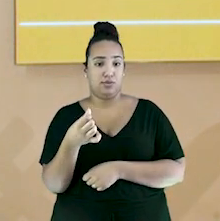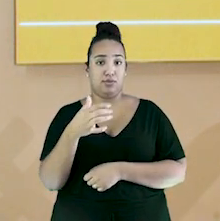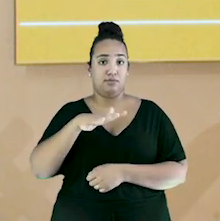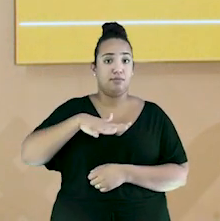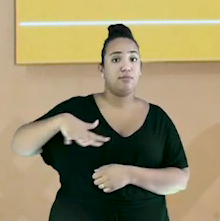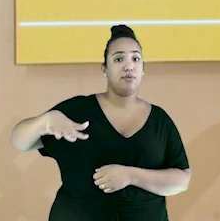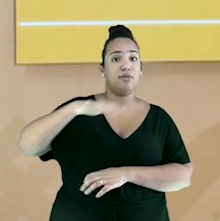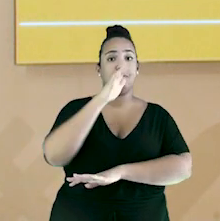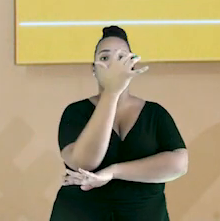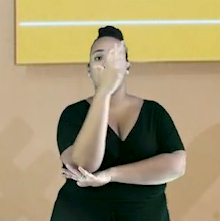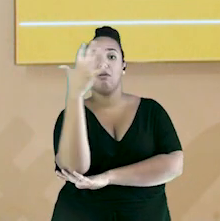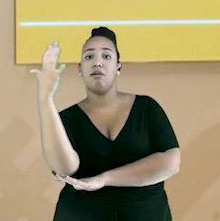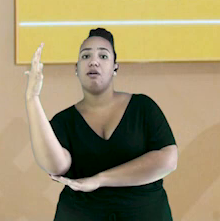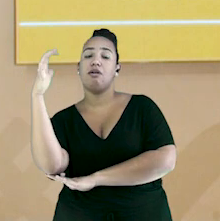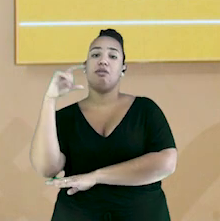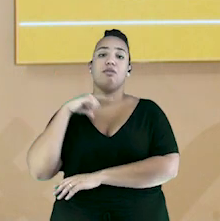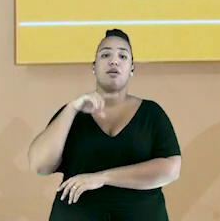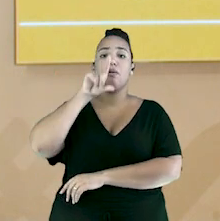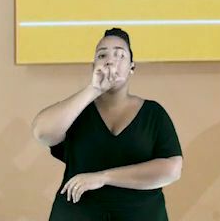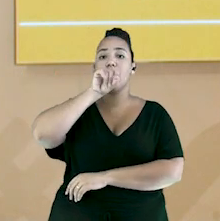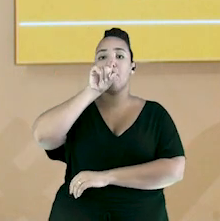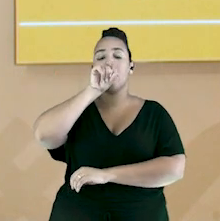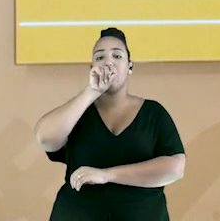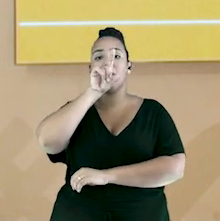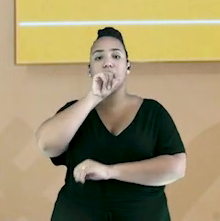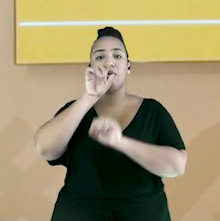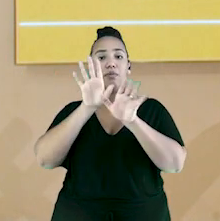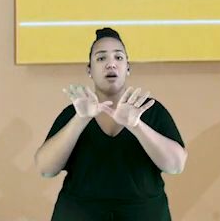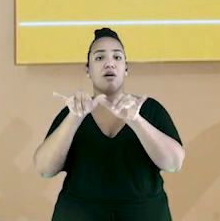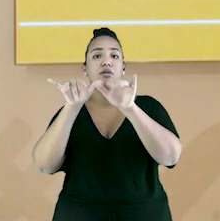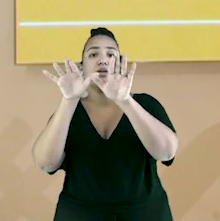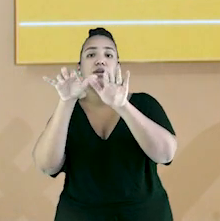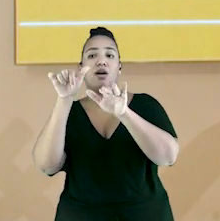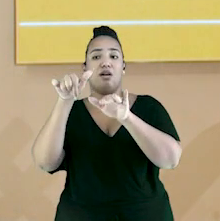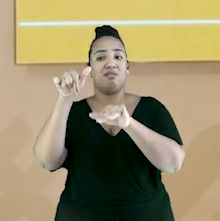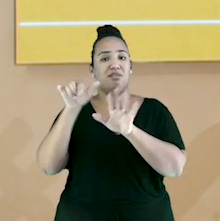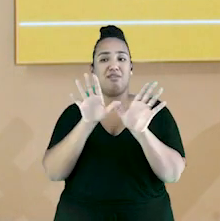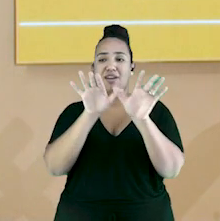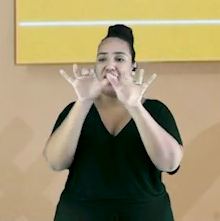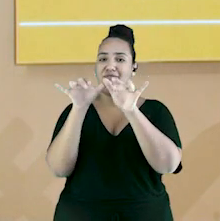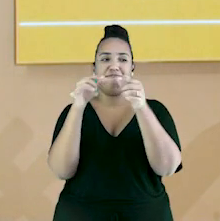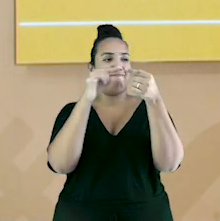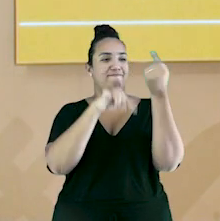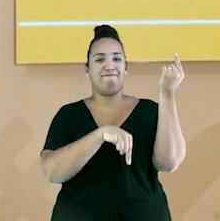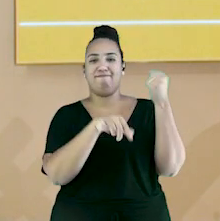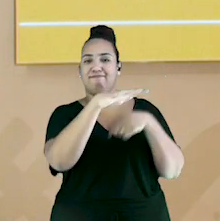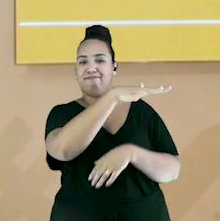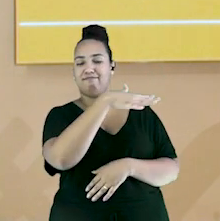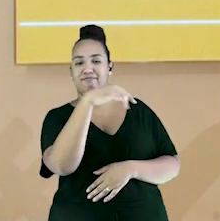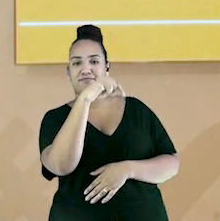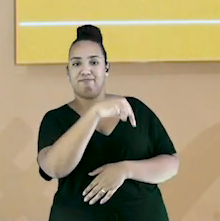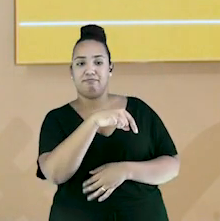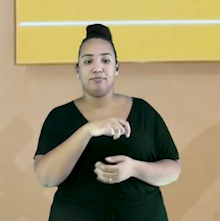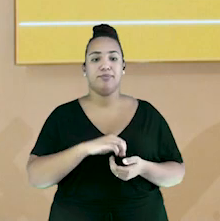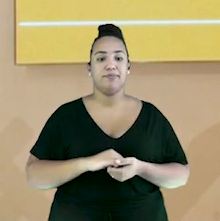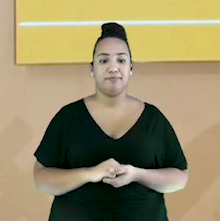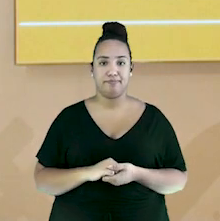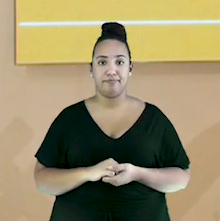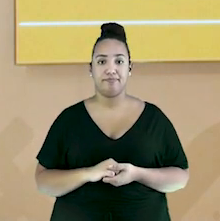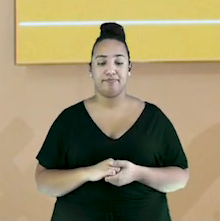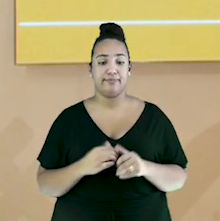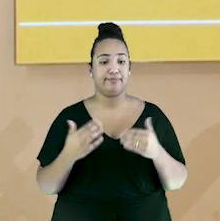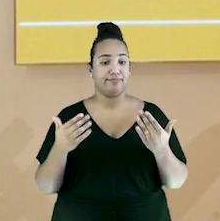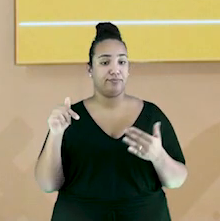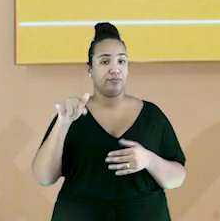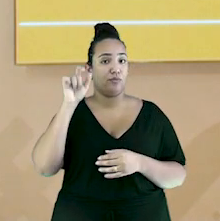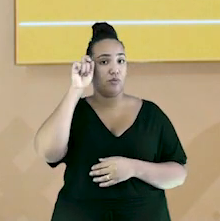terra tem palmeiras, onde canta o sabiá. As aves que aqui gorjeiam, não gorjeiam como lá. Na obra original, o autor relembra as